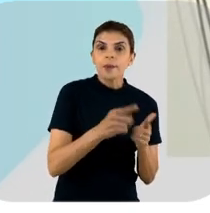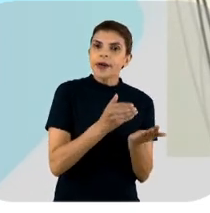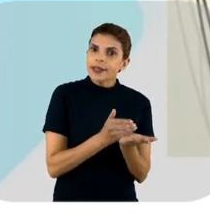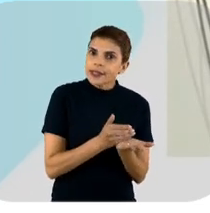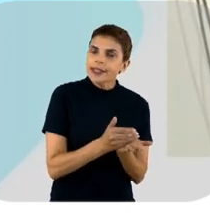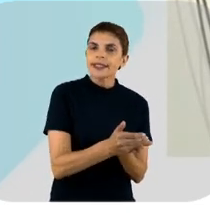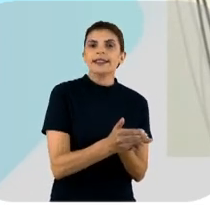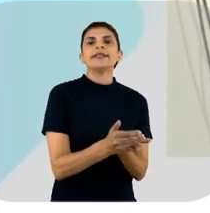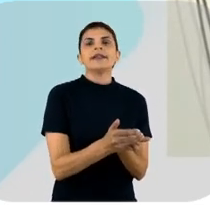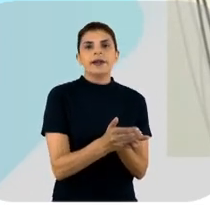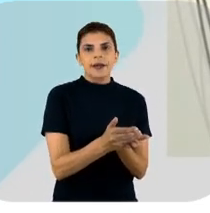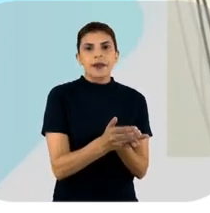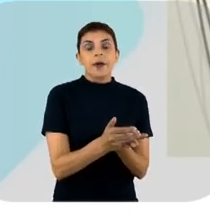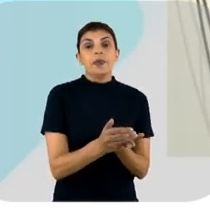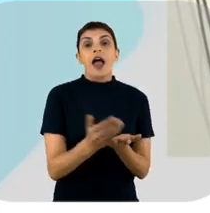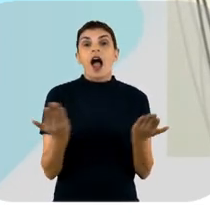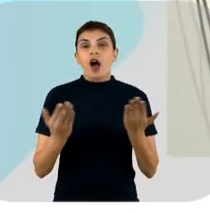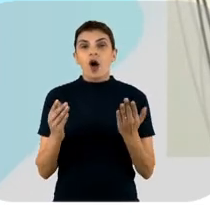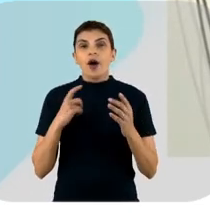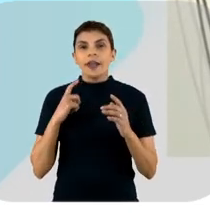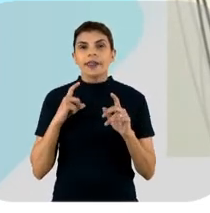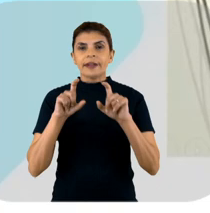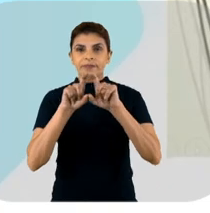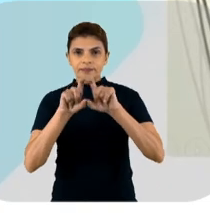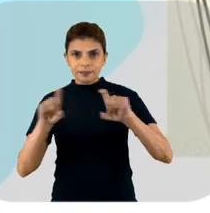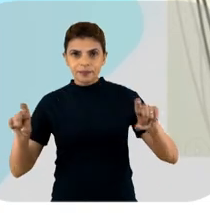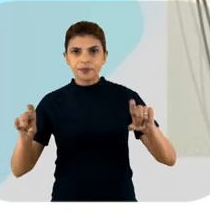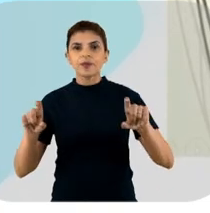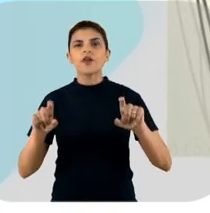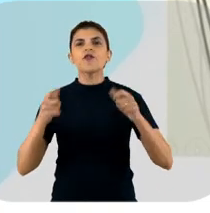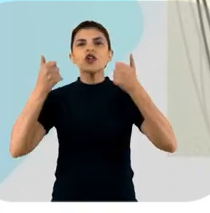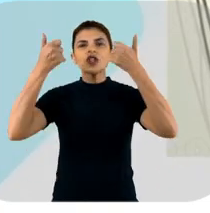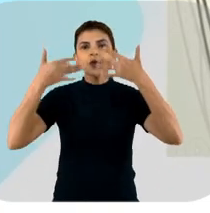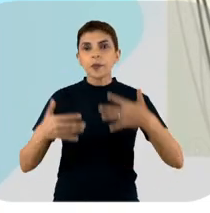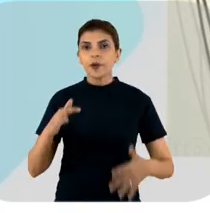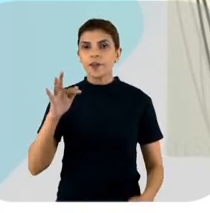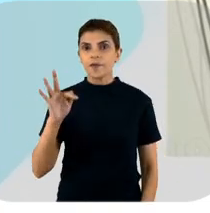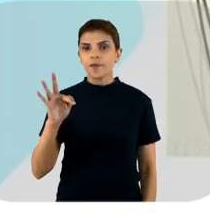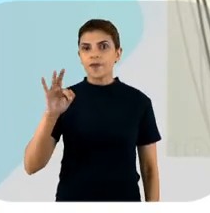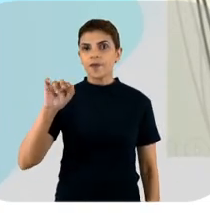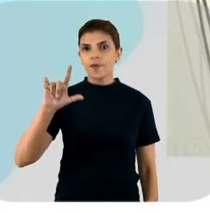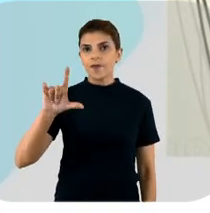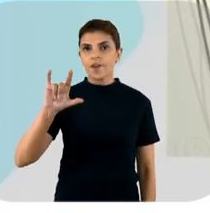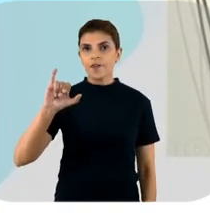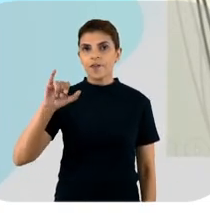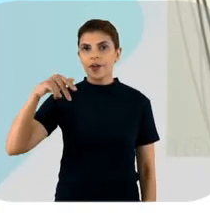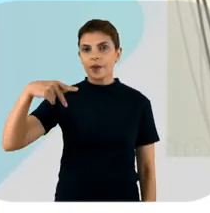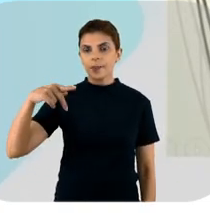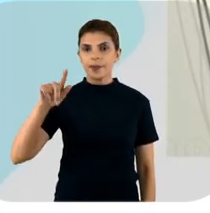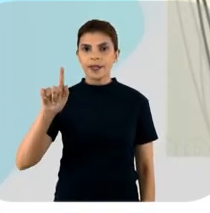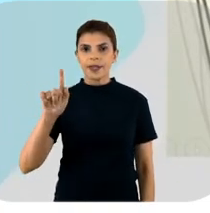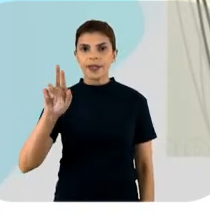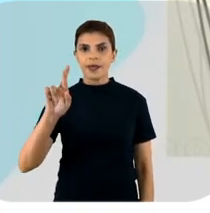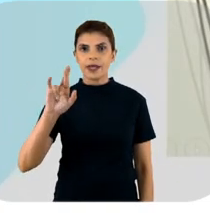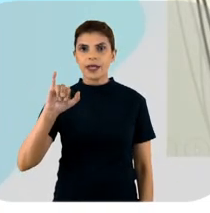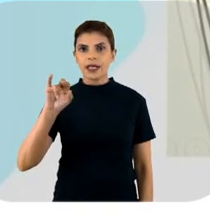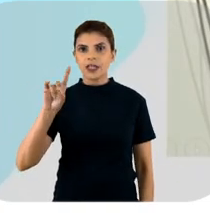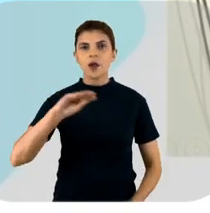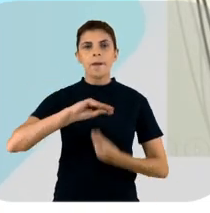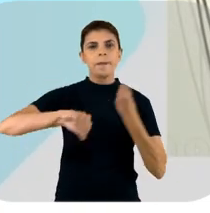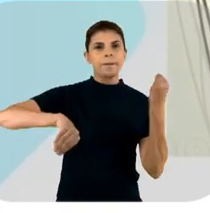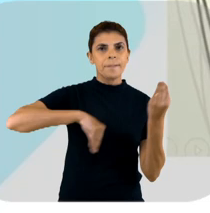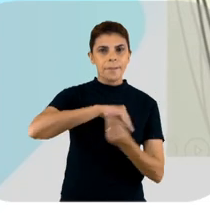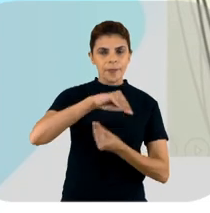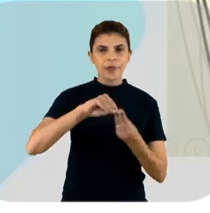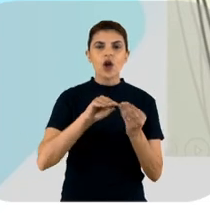problema inicial. Aqui, eu vou falar depois do Flipgrid,